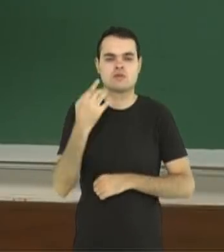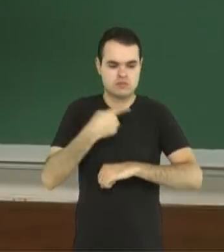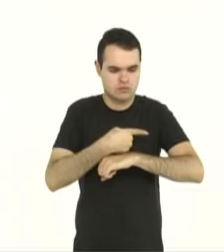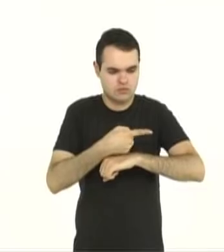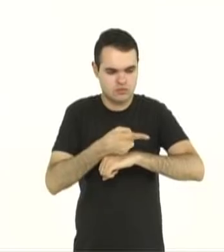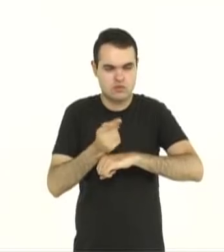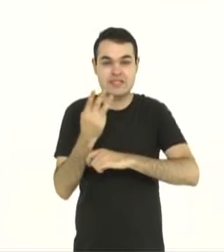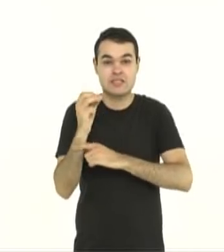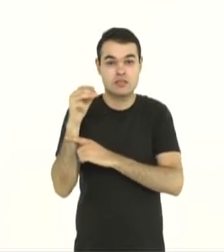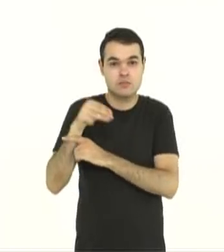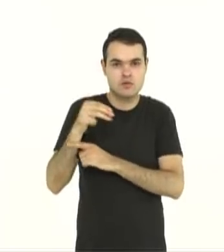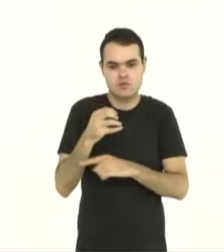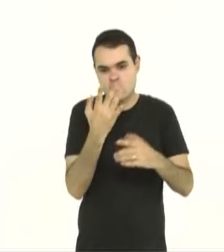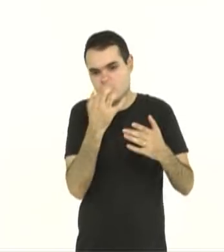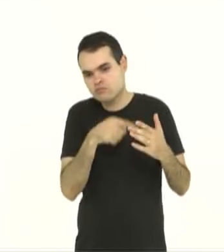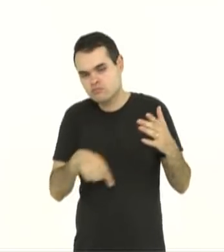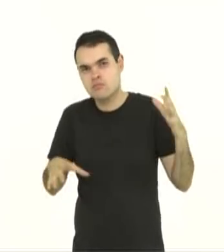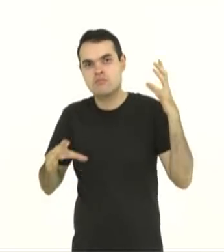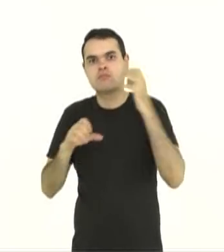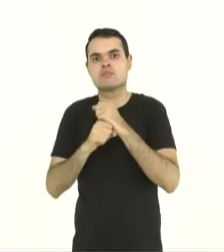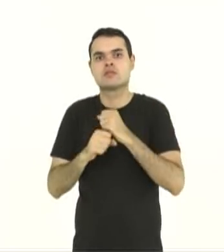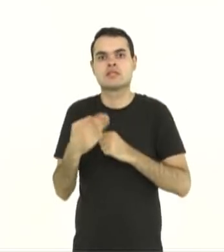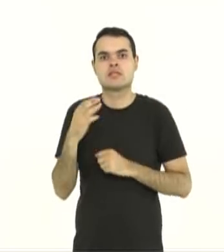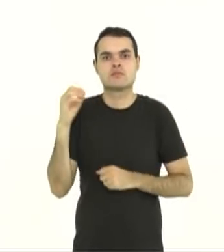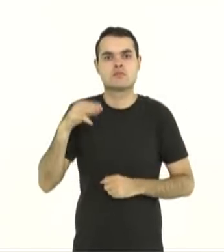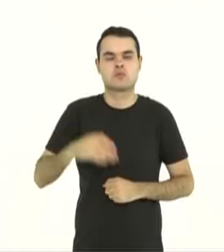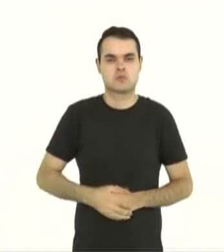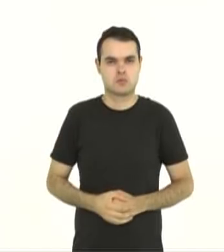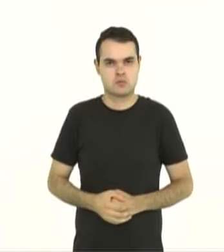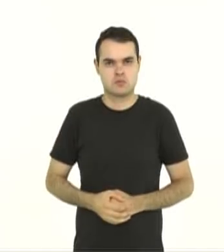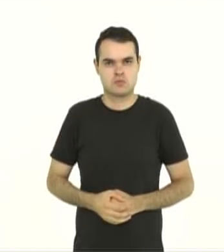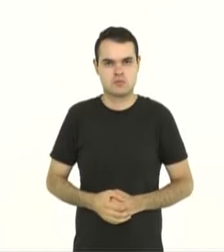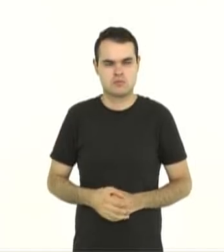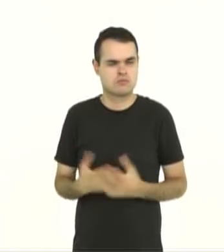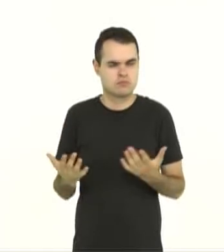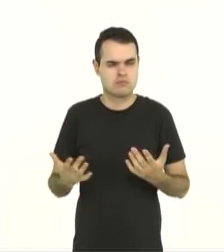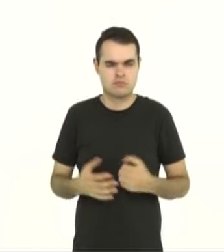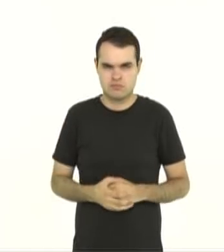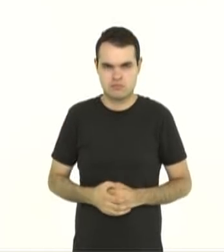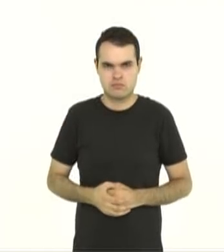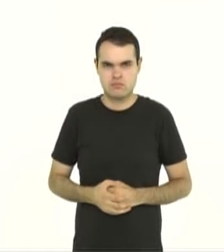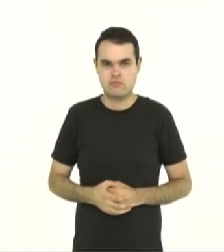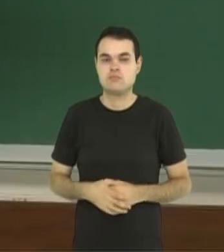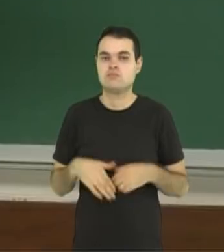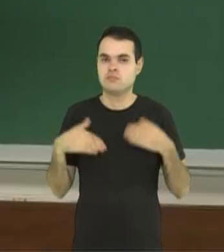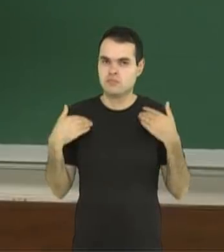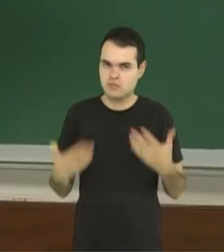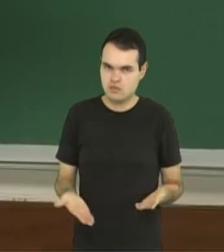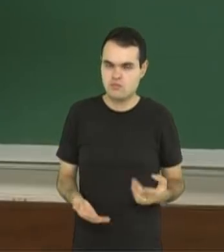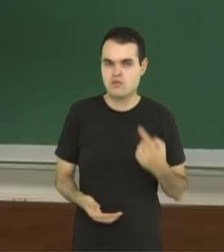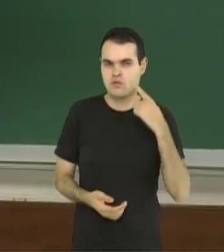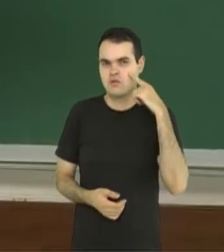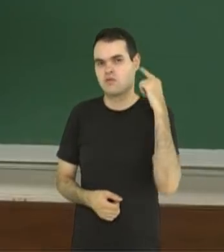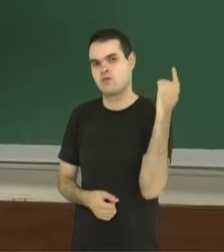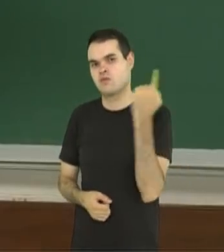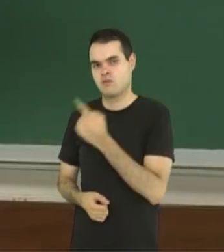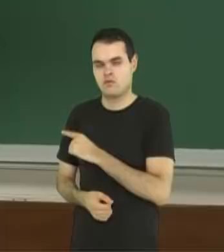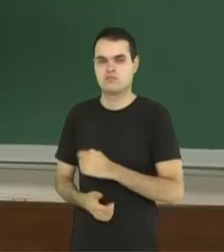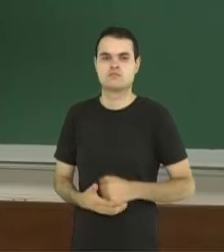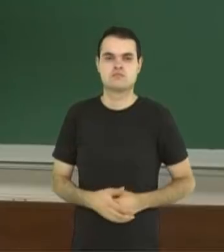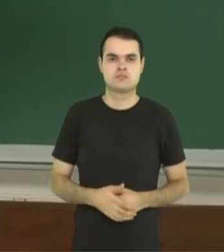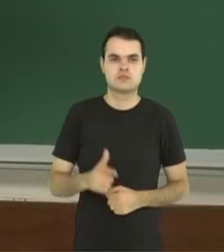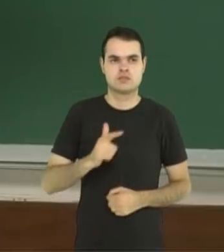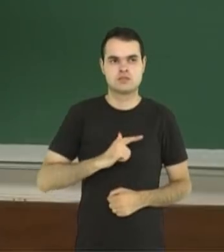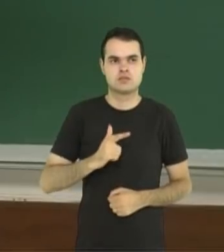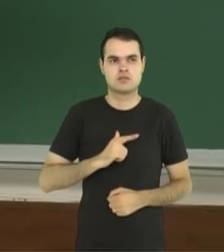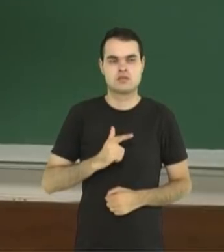motor bombeará para a cisterna em 30 minutos? Quanto será, né? Então, veja só. Aqui nós temos